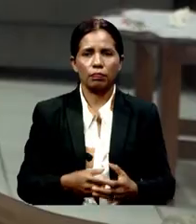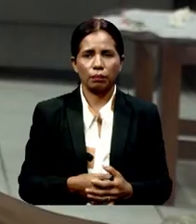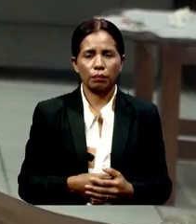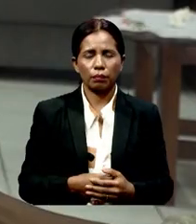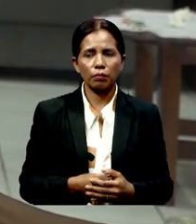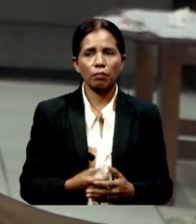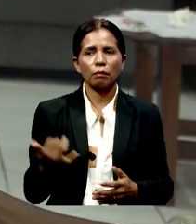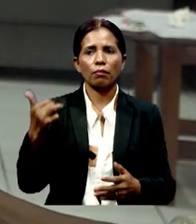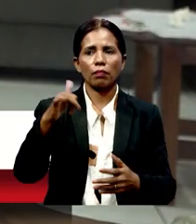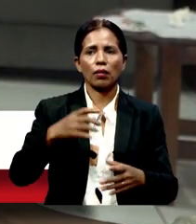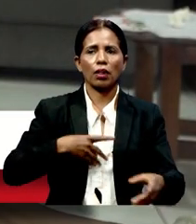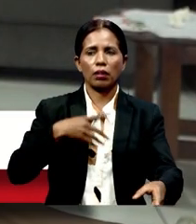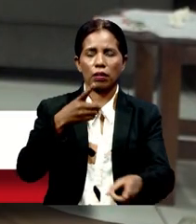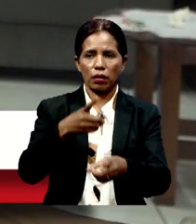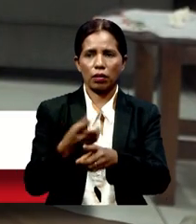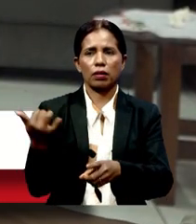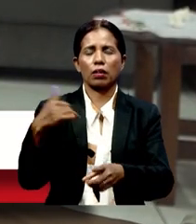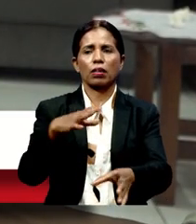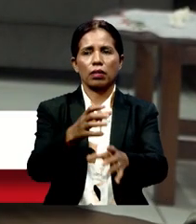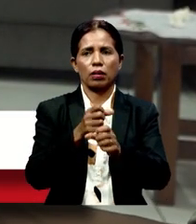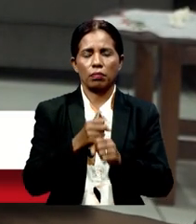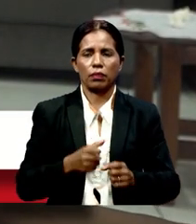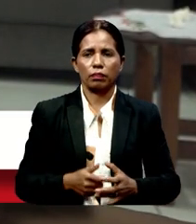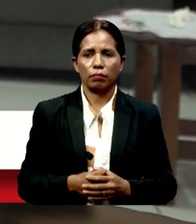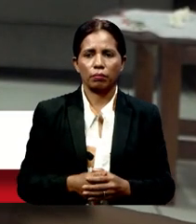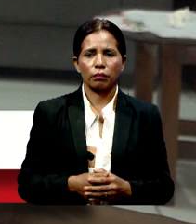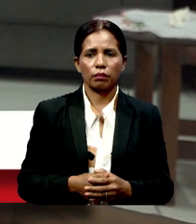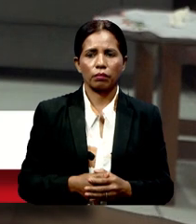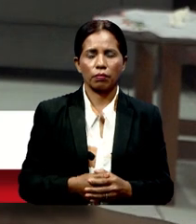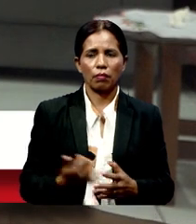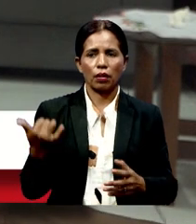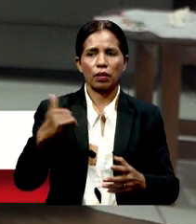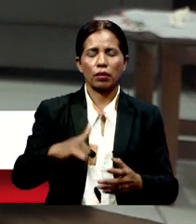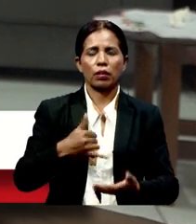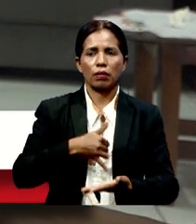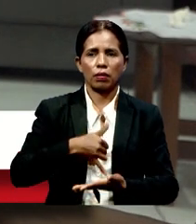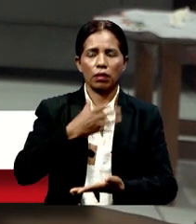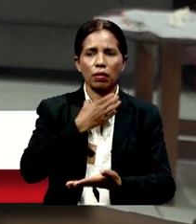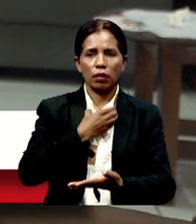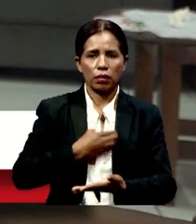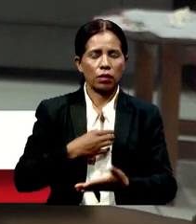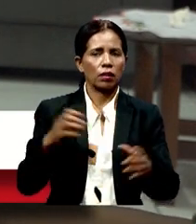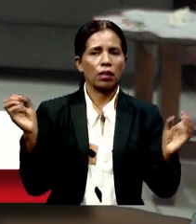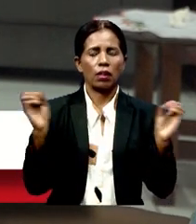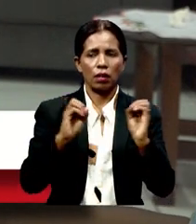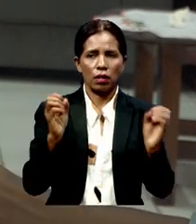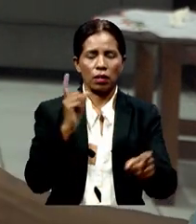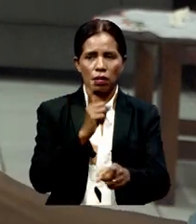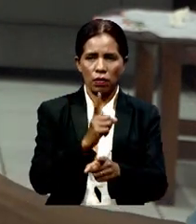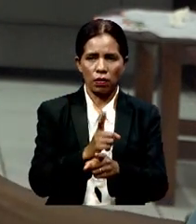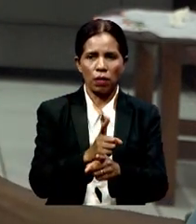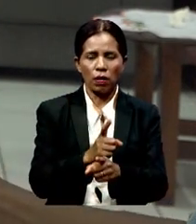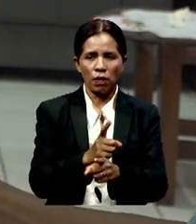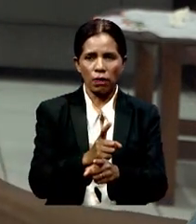ne sirania deretu sira simuduni. Simu medaila idane, ne laos,